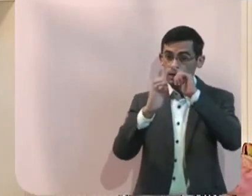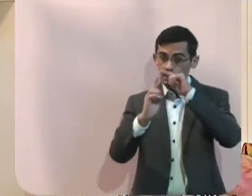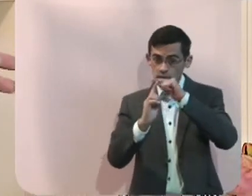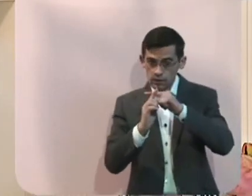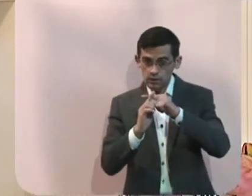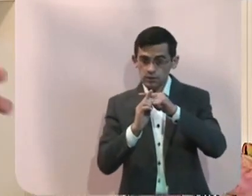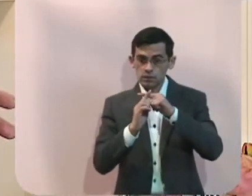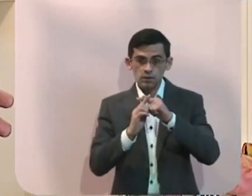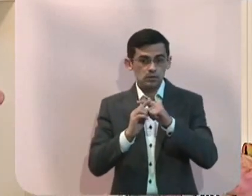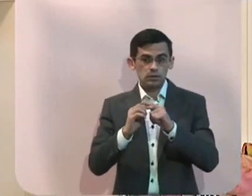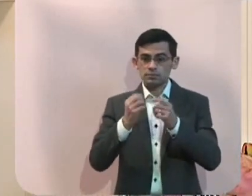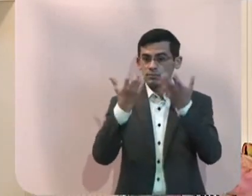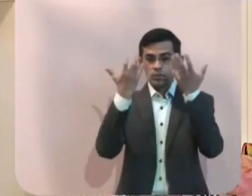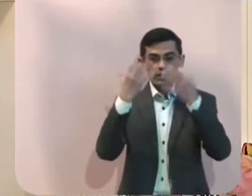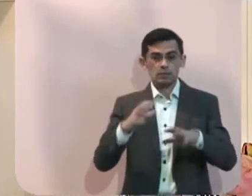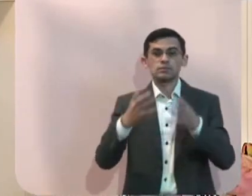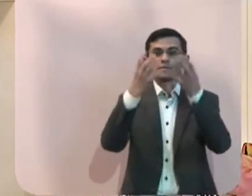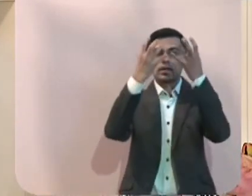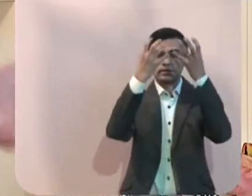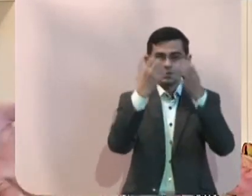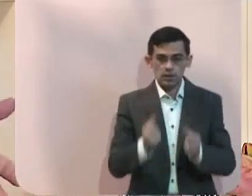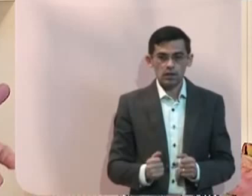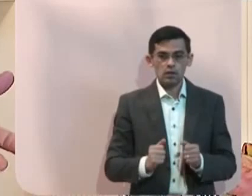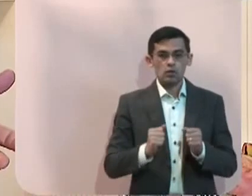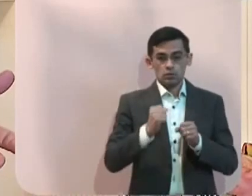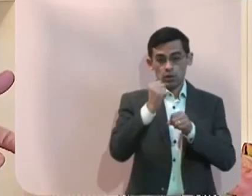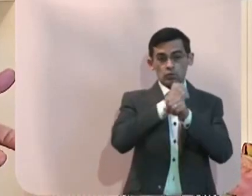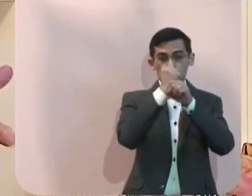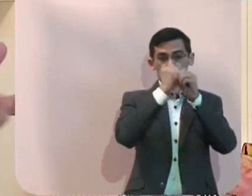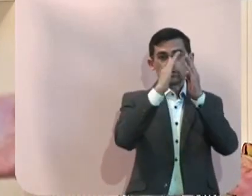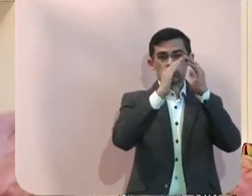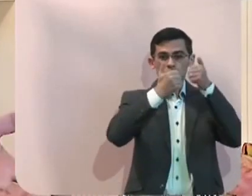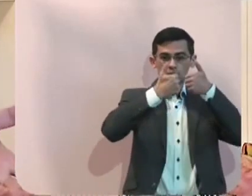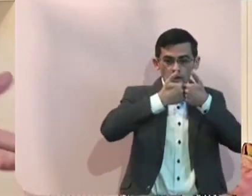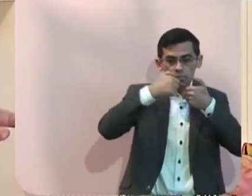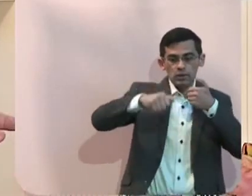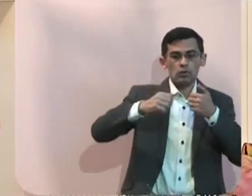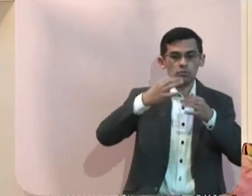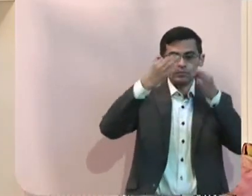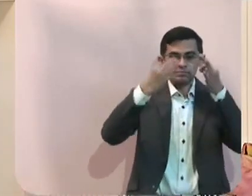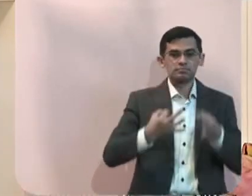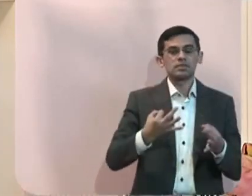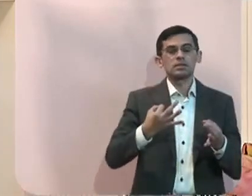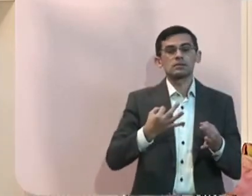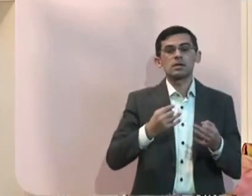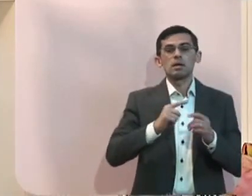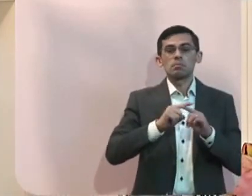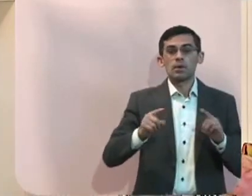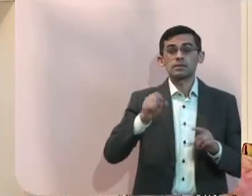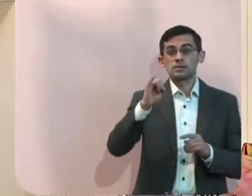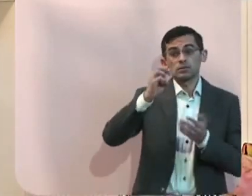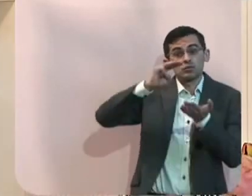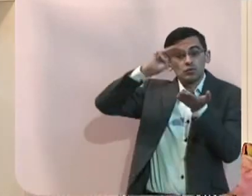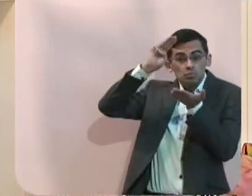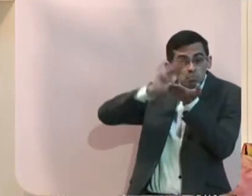porque nós não queremos aceitar o patrimônio da igreja como garantia, tá? Então, se os membros da igreja colocaram